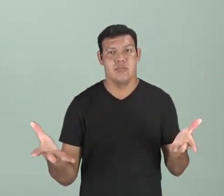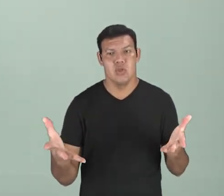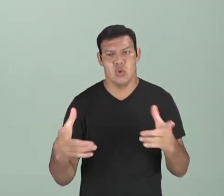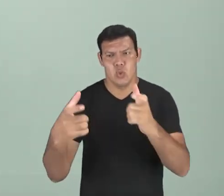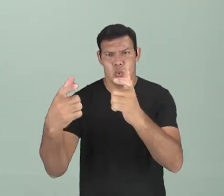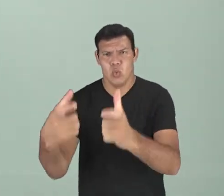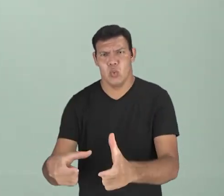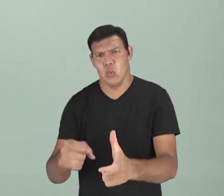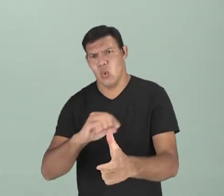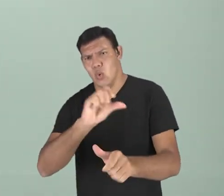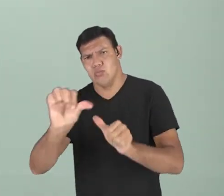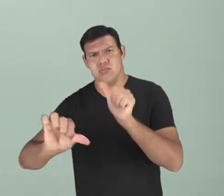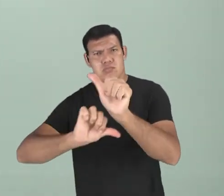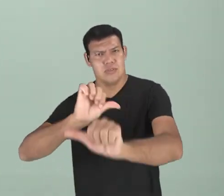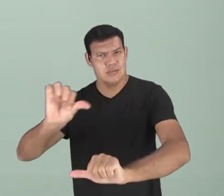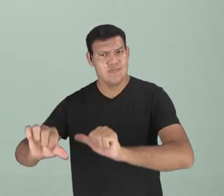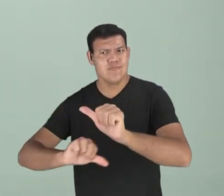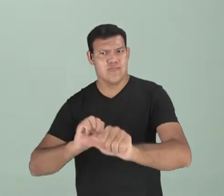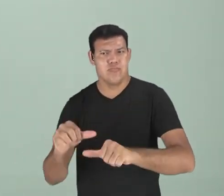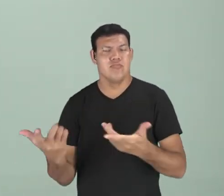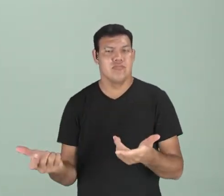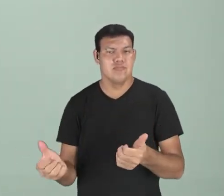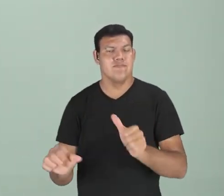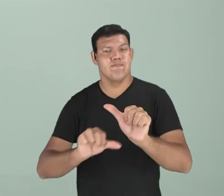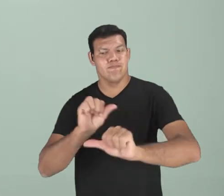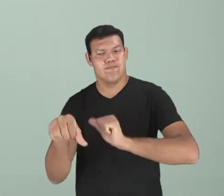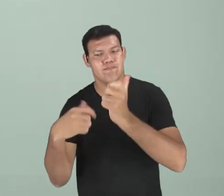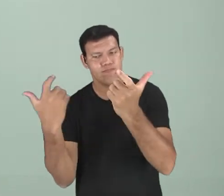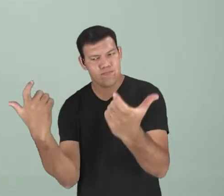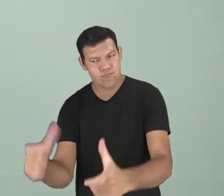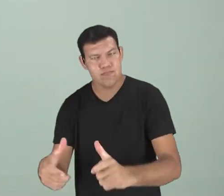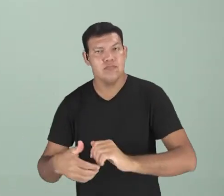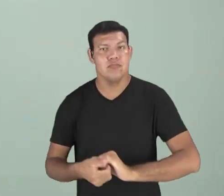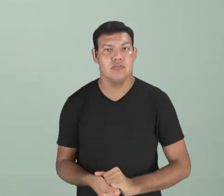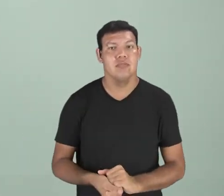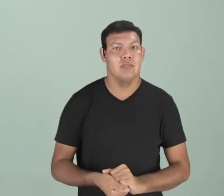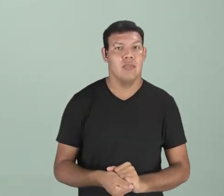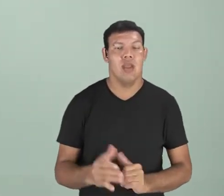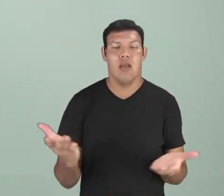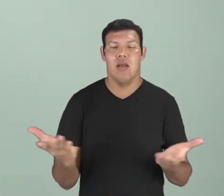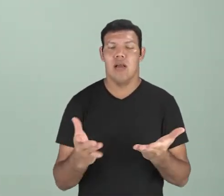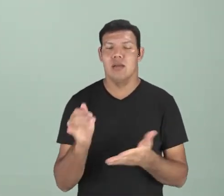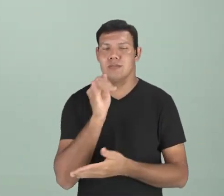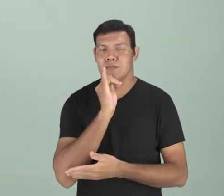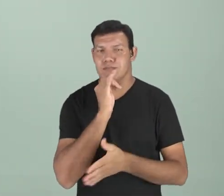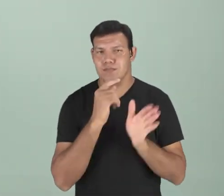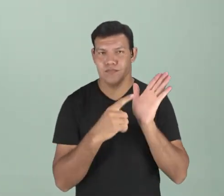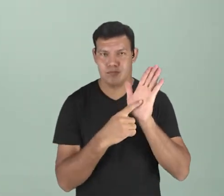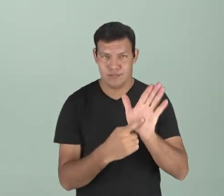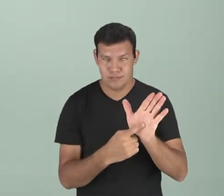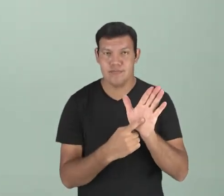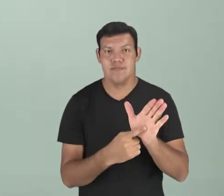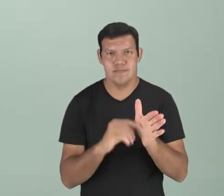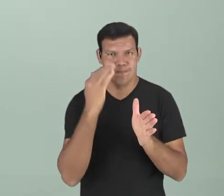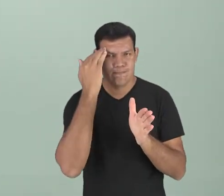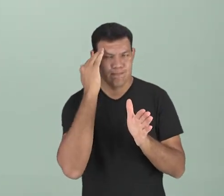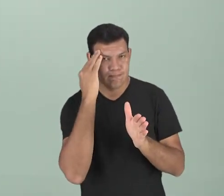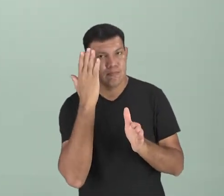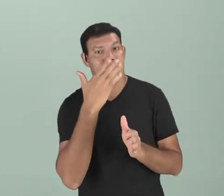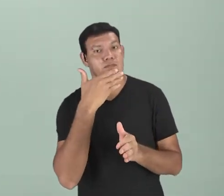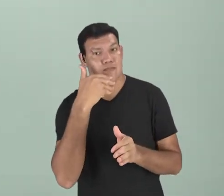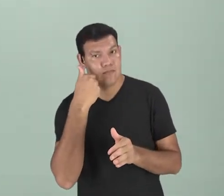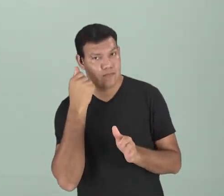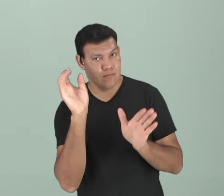ser transformado também em outro local. Então a gente vai ver alguns exemplos para a gente melhor entender esse conceito e a gente vai ver também o